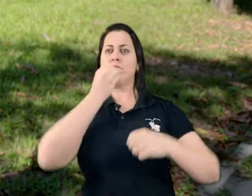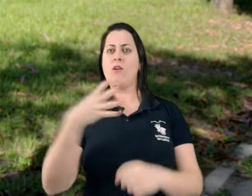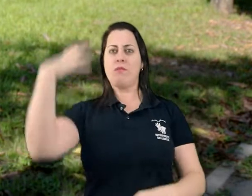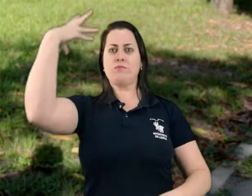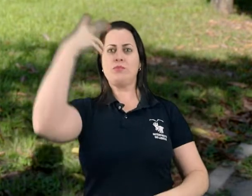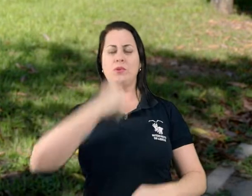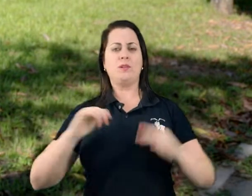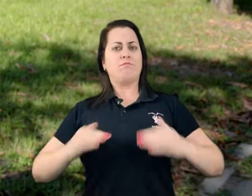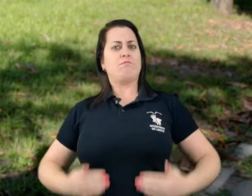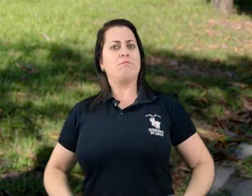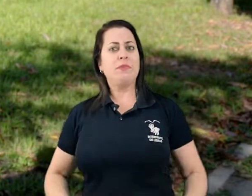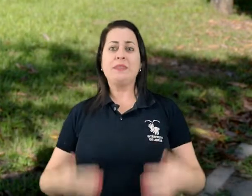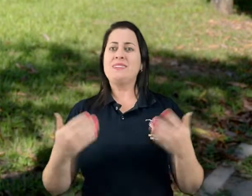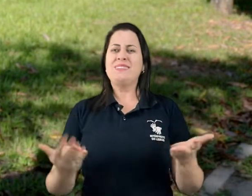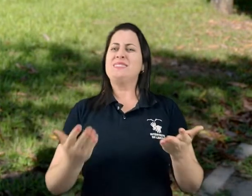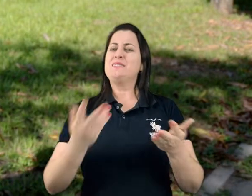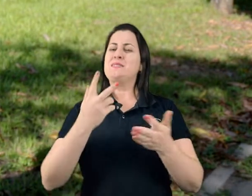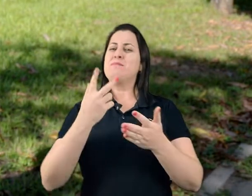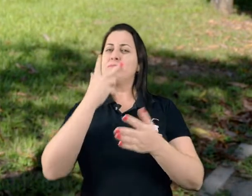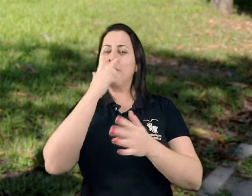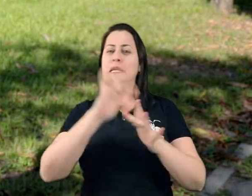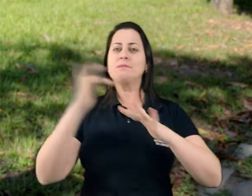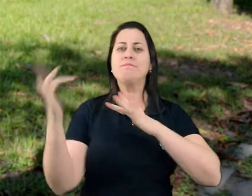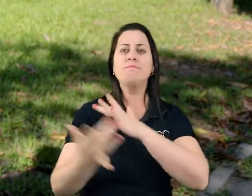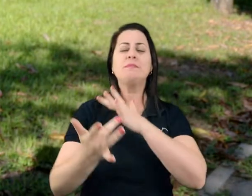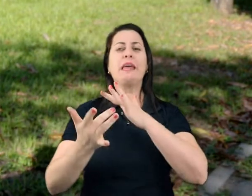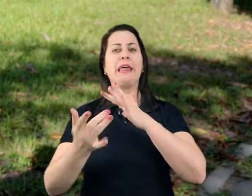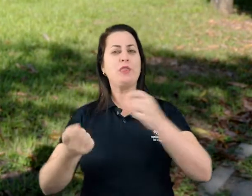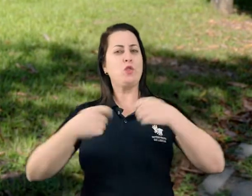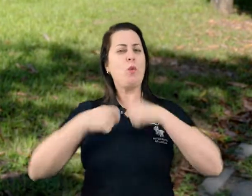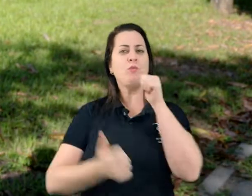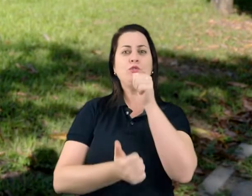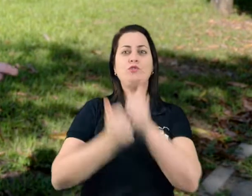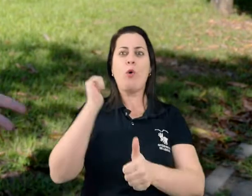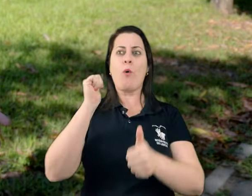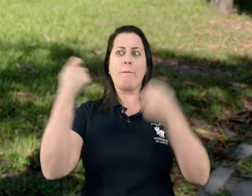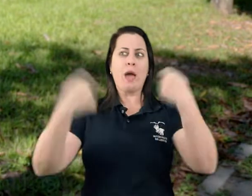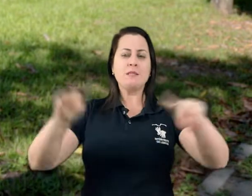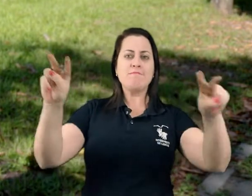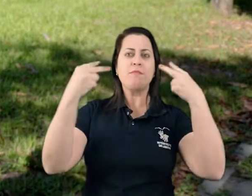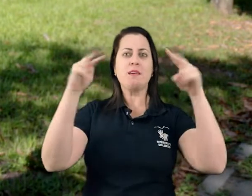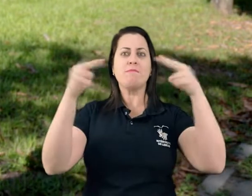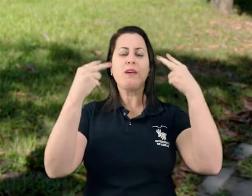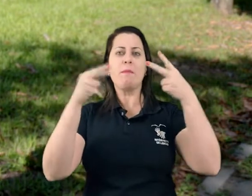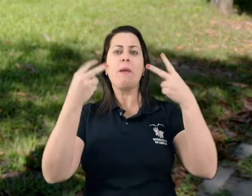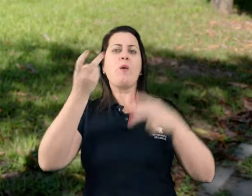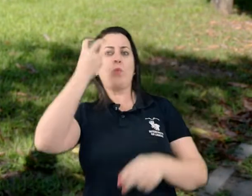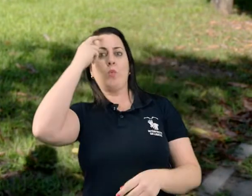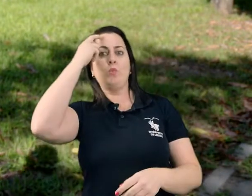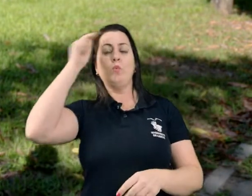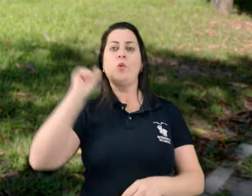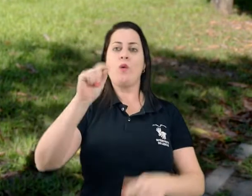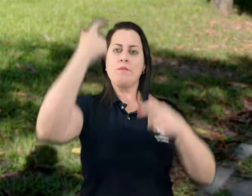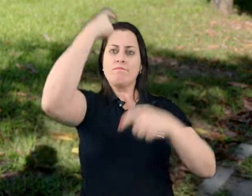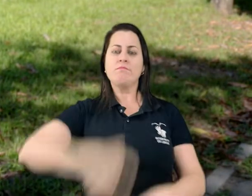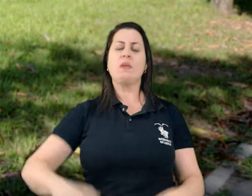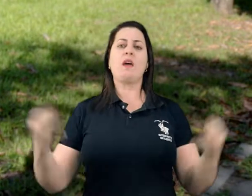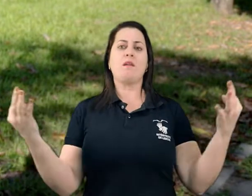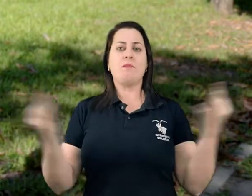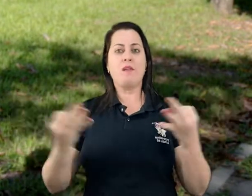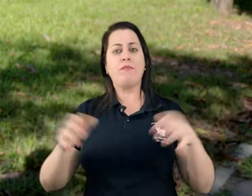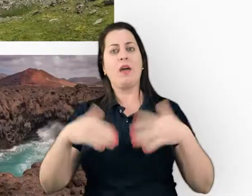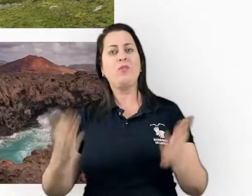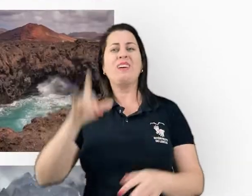atléticos e as redes sociais fazem parte de uma espécie de jogo de visibilidade dessa dessa cultura